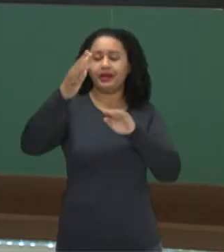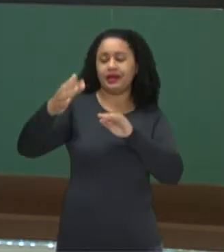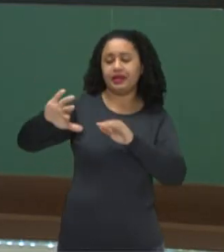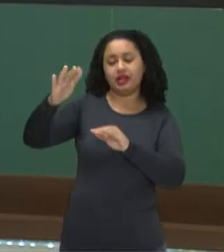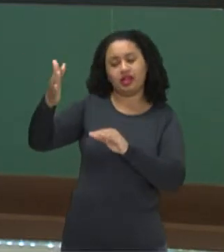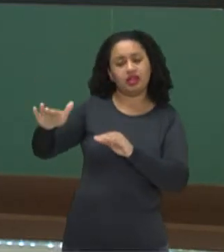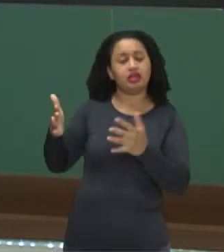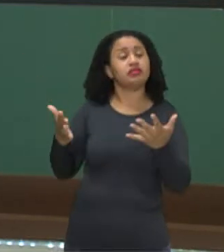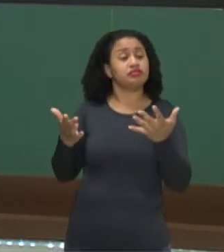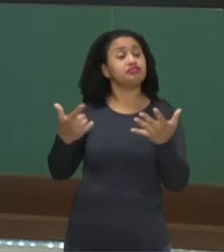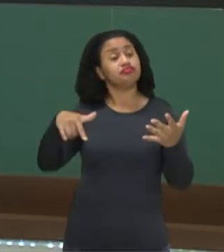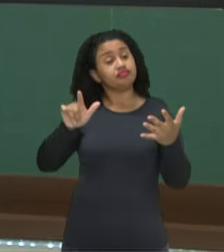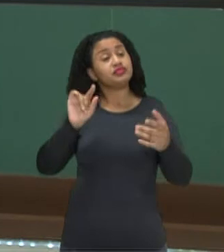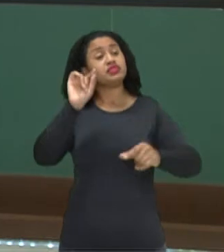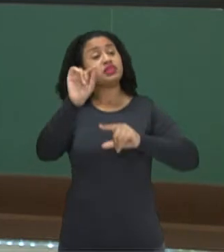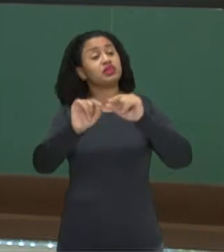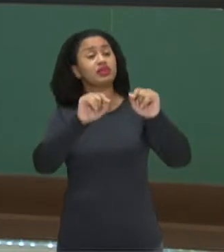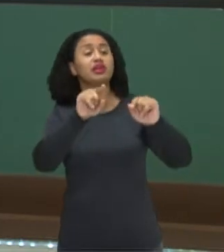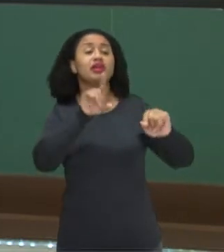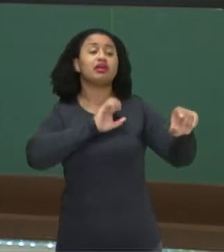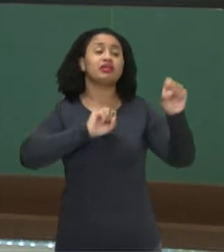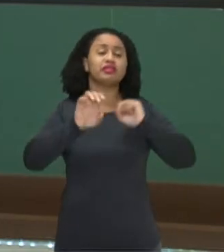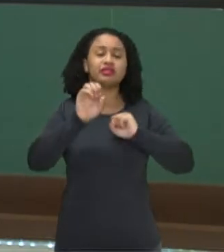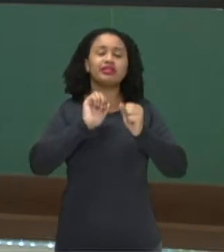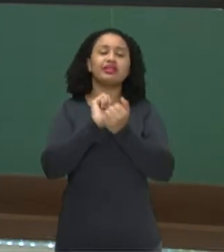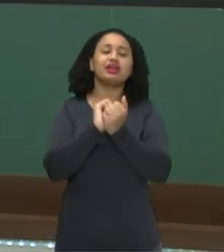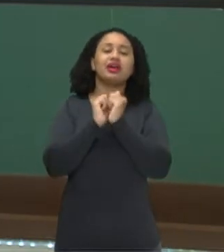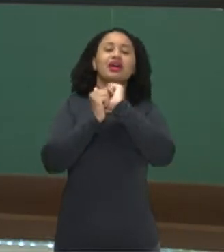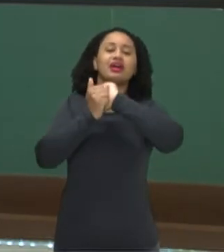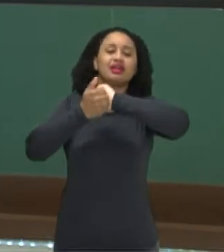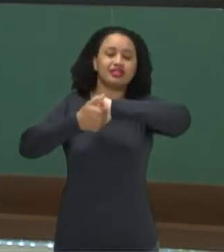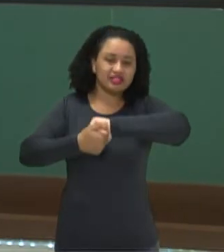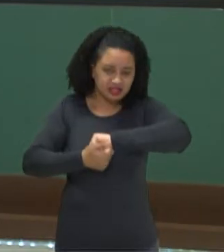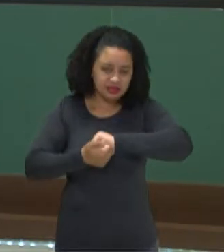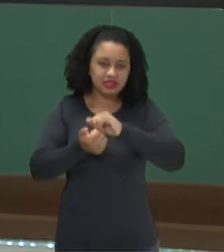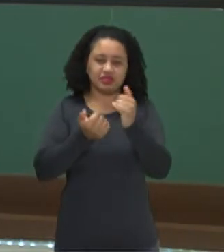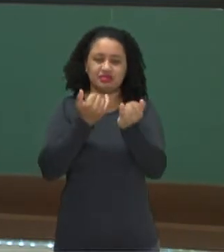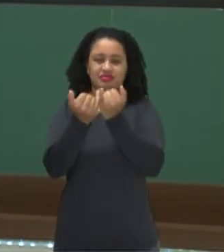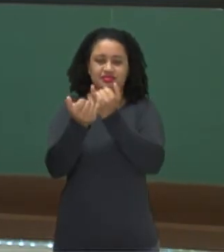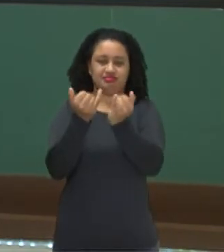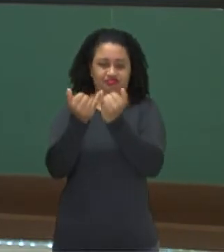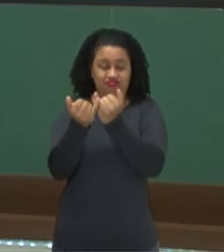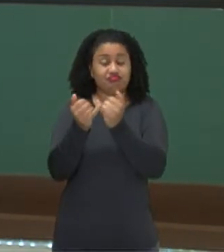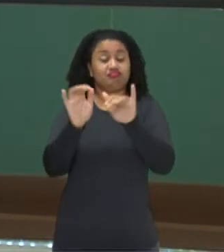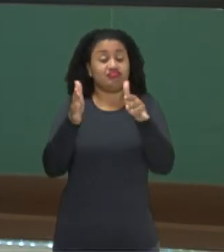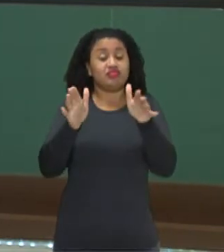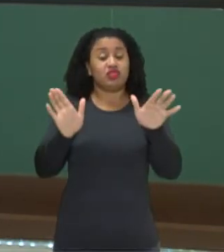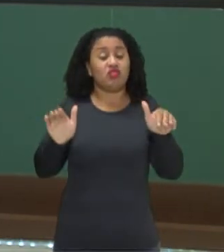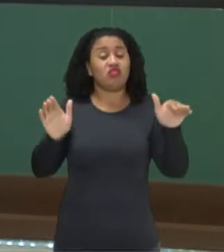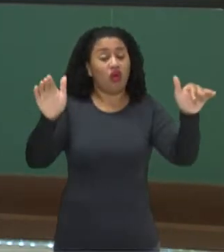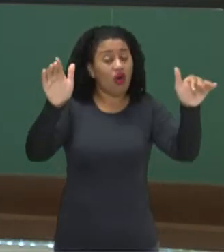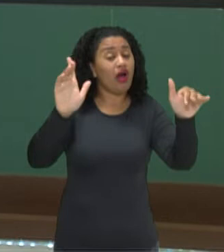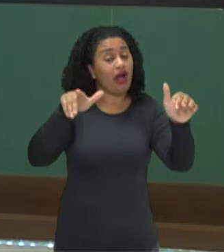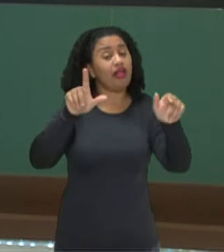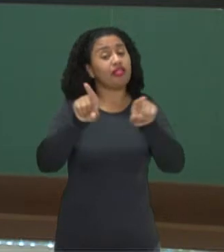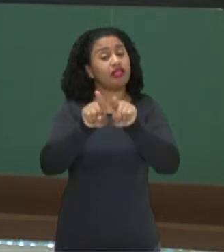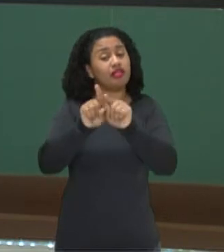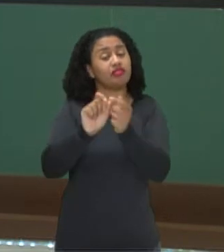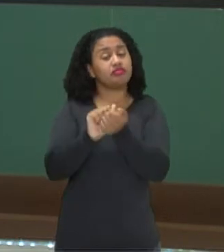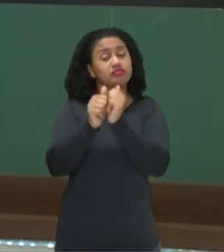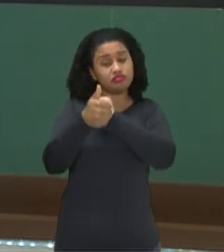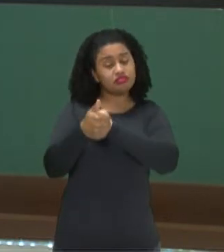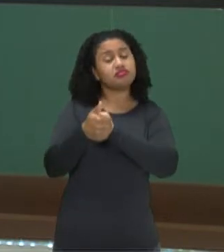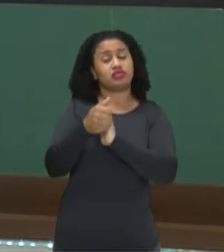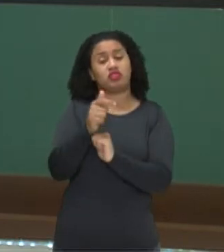relevo, eles acabaram adquirindo adaptações parecidas. Então o voo foi uma adaptação, foi